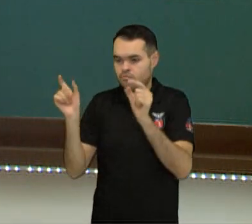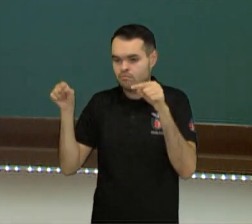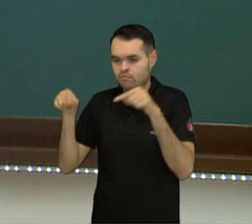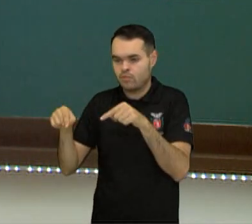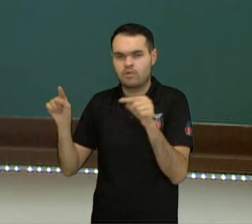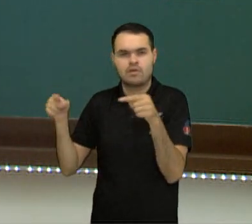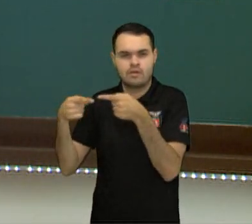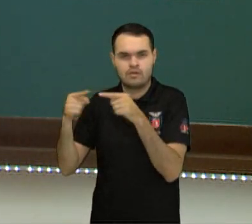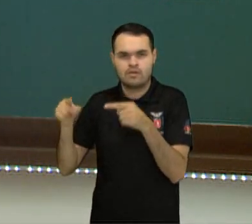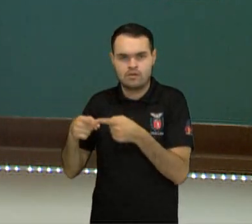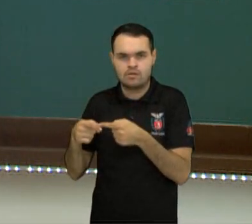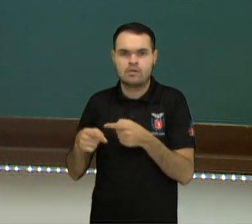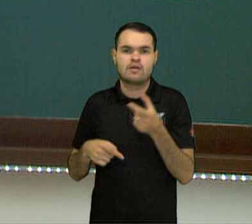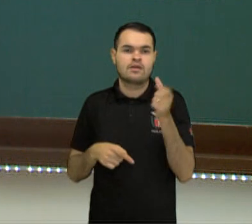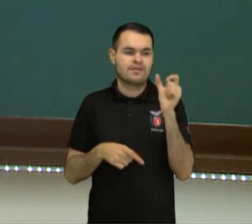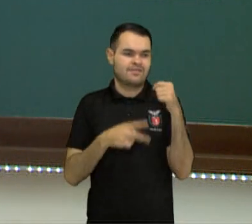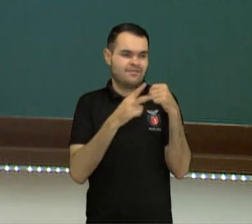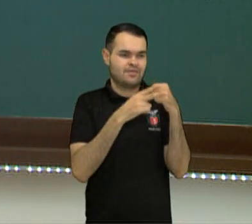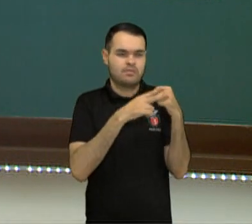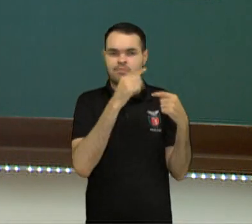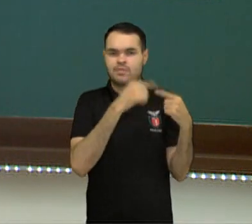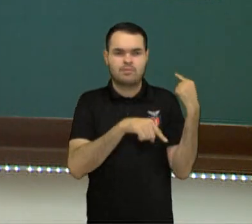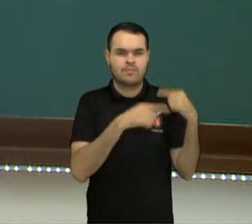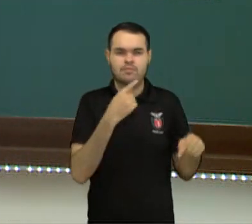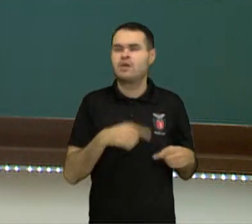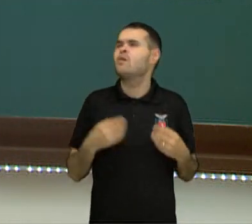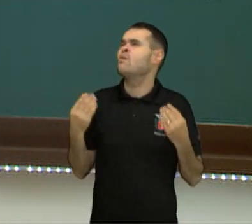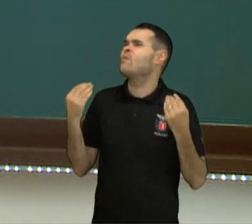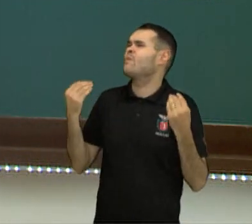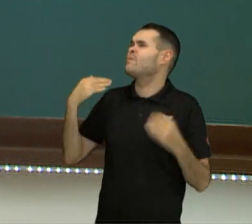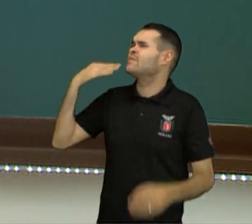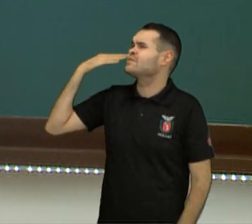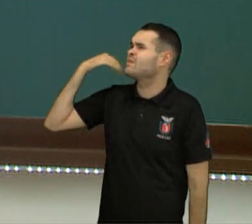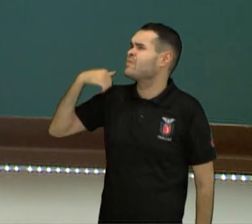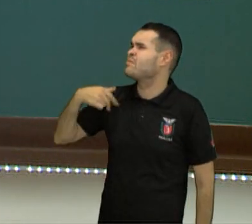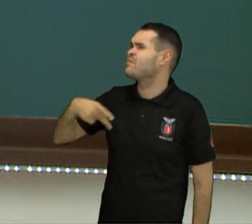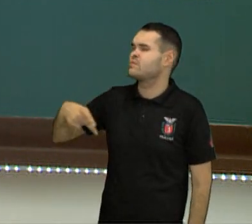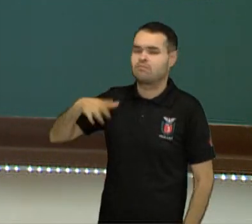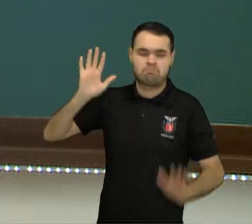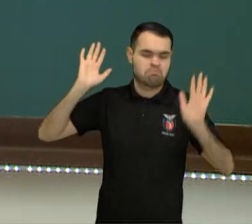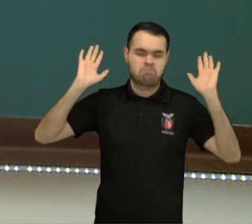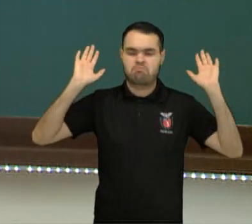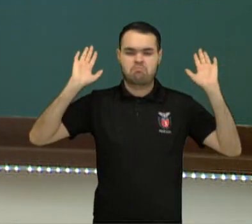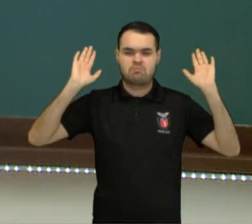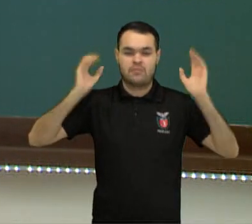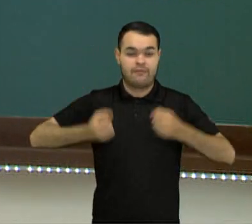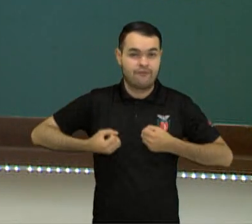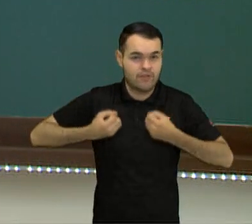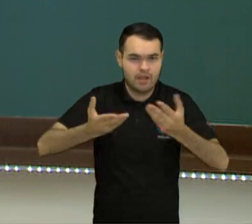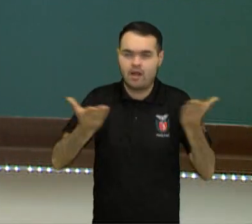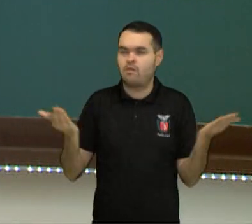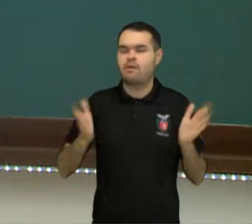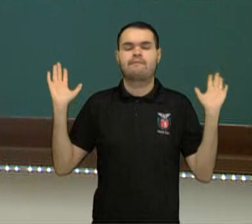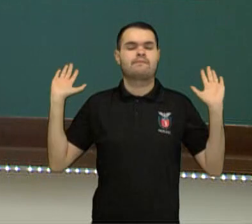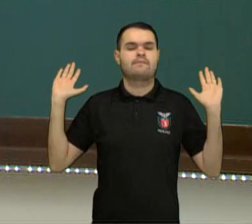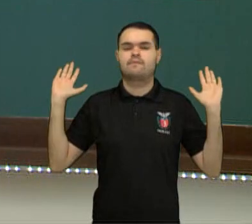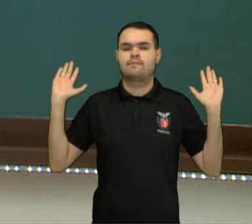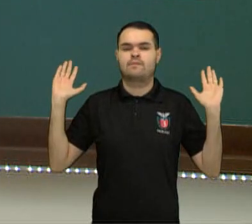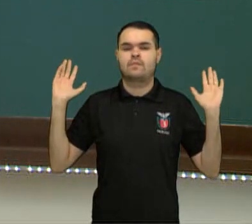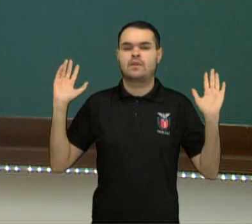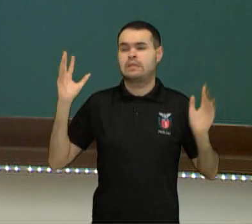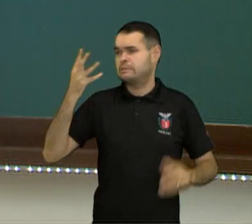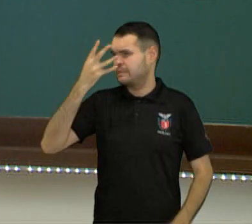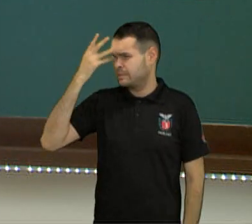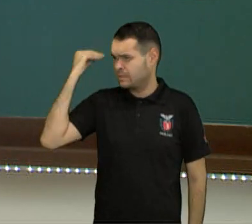são irregulares. Teacher, como que eu vou saber? Professor, como que eu vou saber? Não vou falar agora, nesse momento, caso você não se